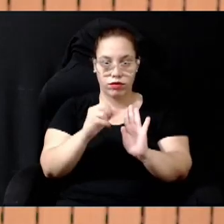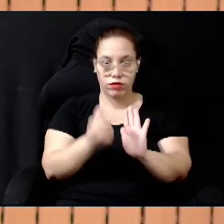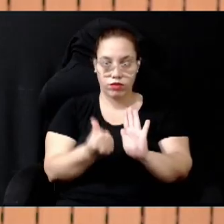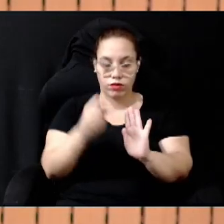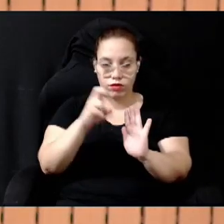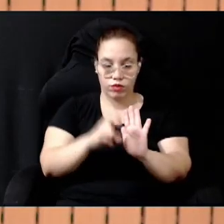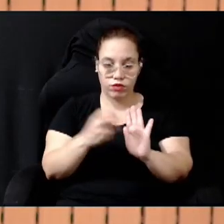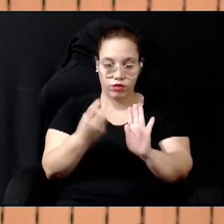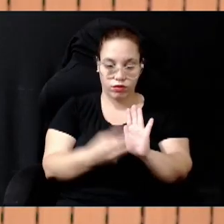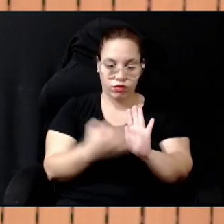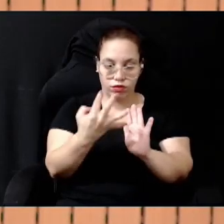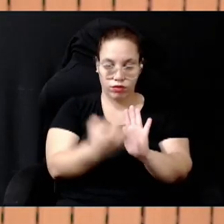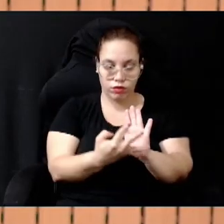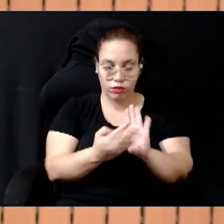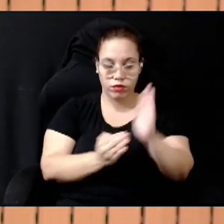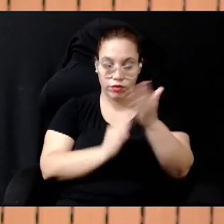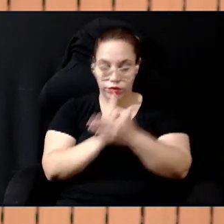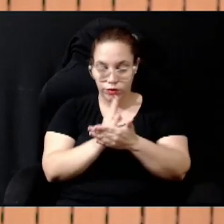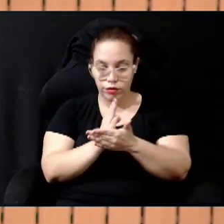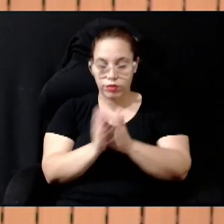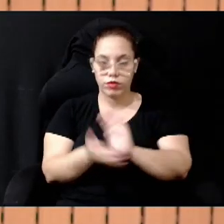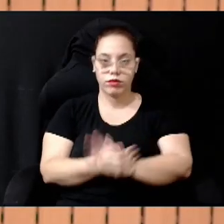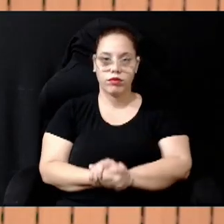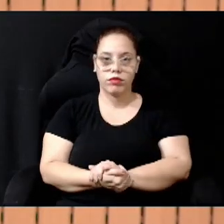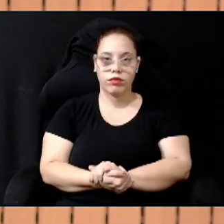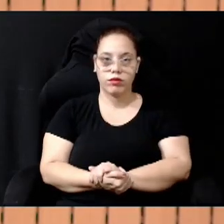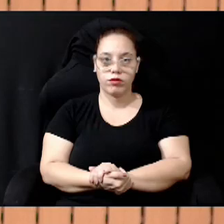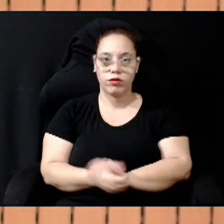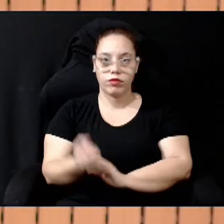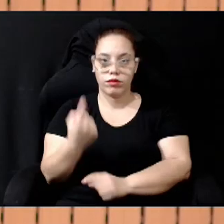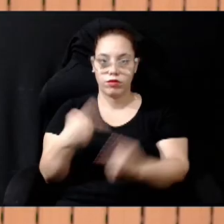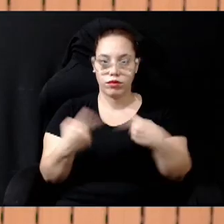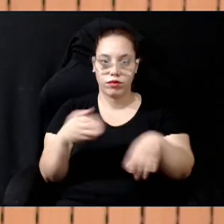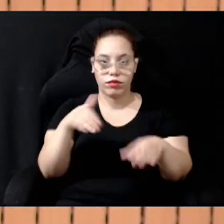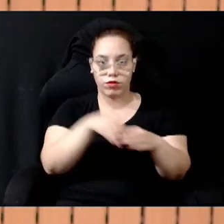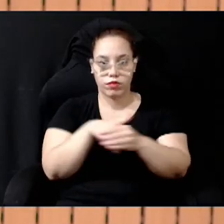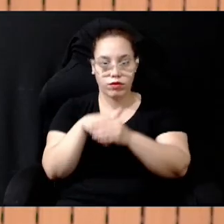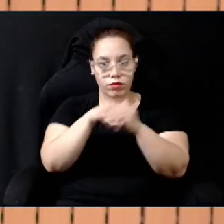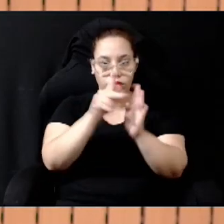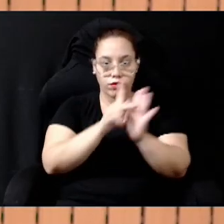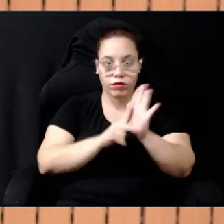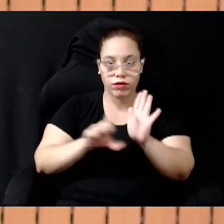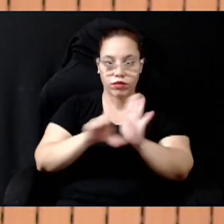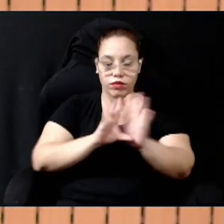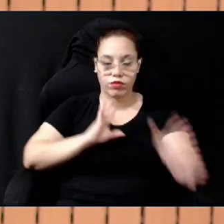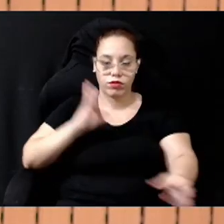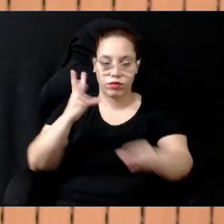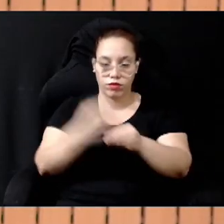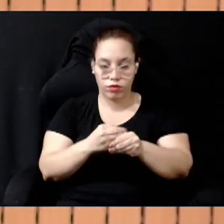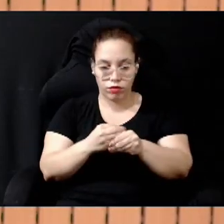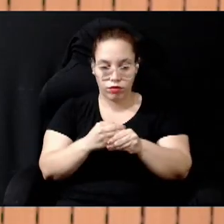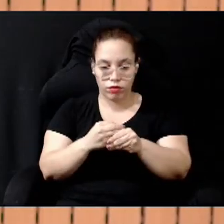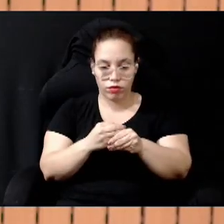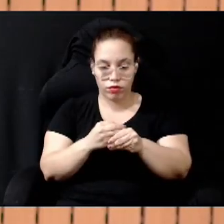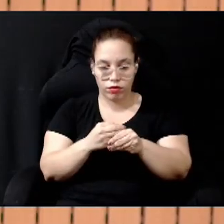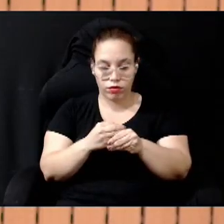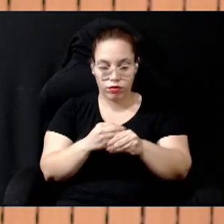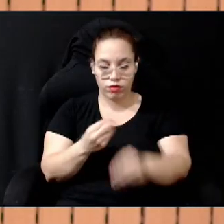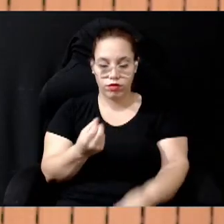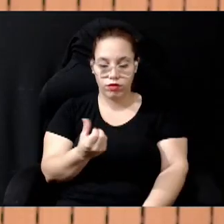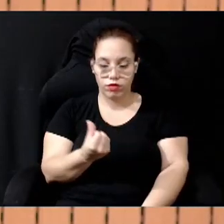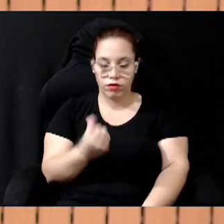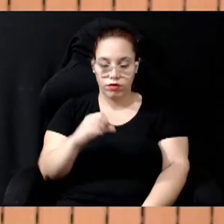2105/24, devidamente aprovado. Primeira discussão e votação do projeto de lei complementar 69/24,